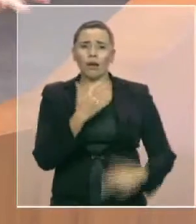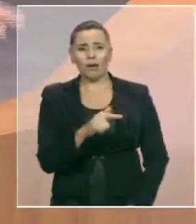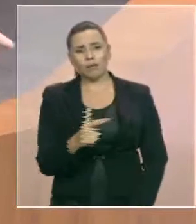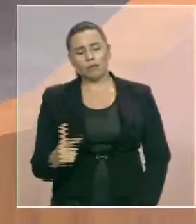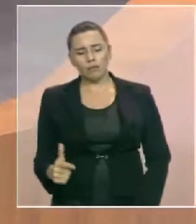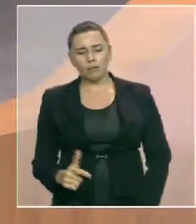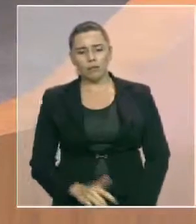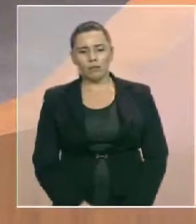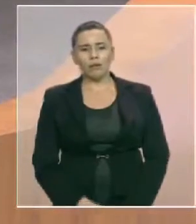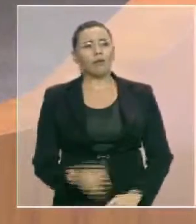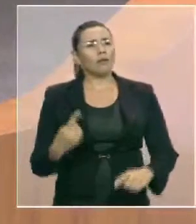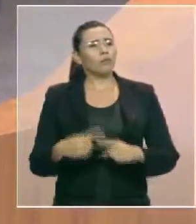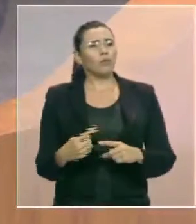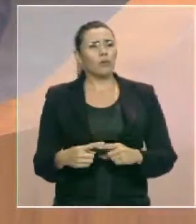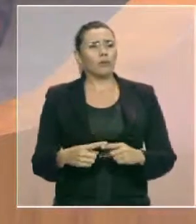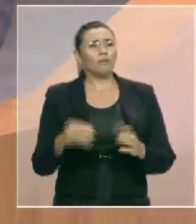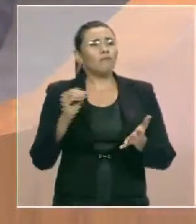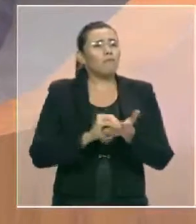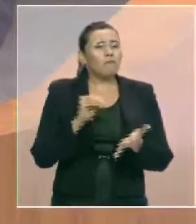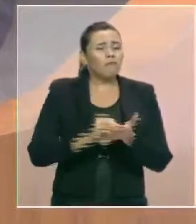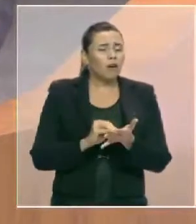as informações corretas